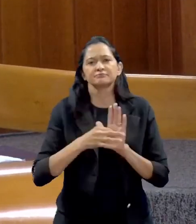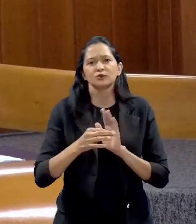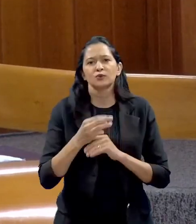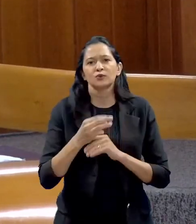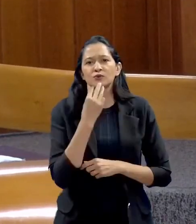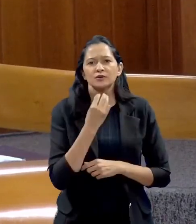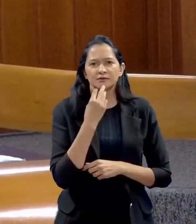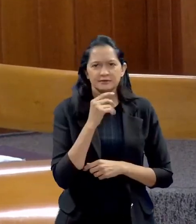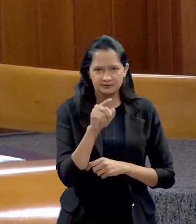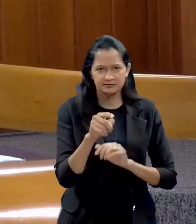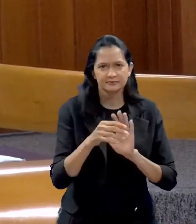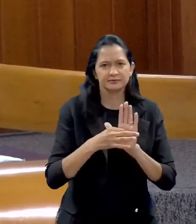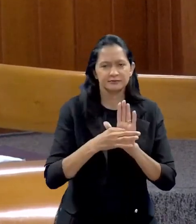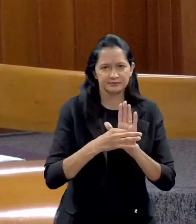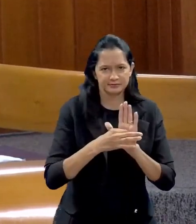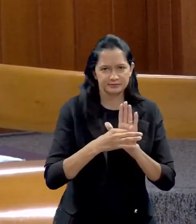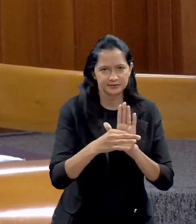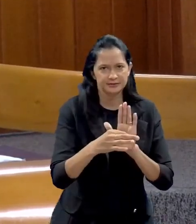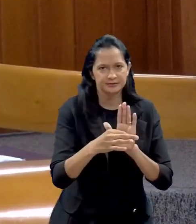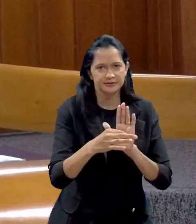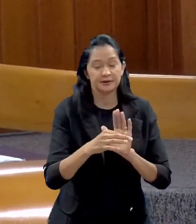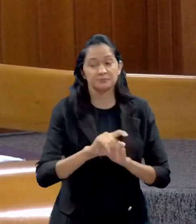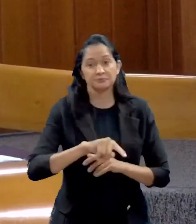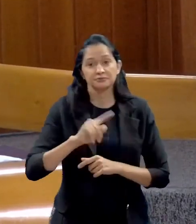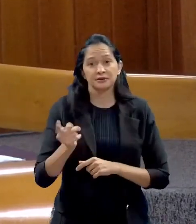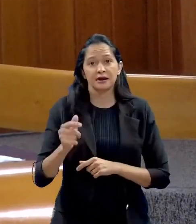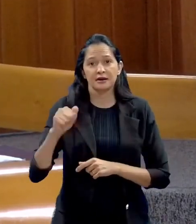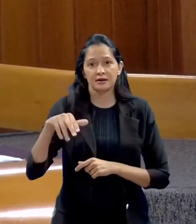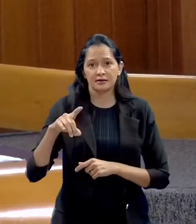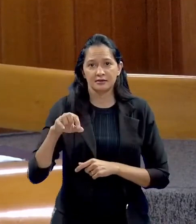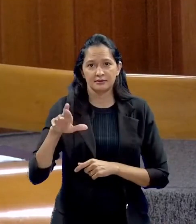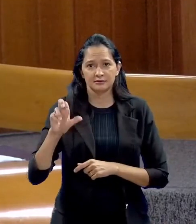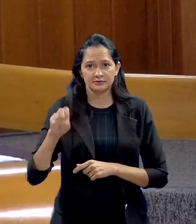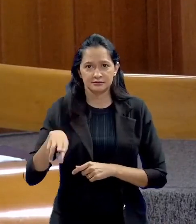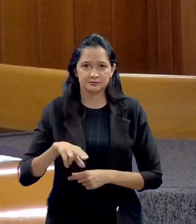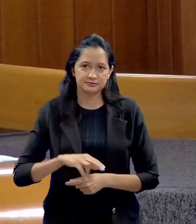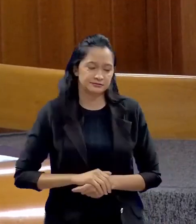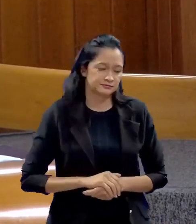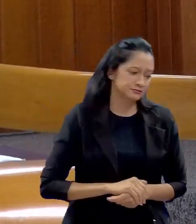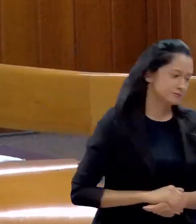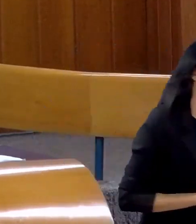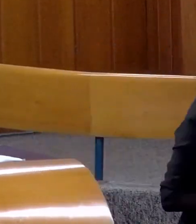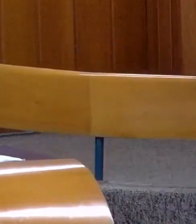Veloso e depois ao vereador Anderson Salles Bocão.